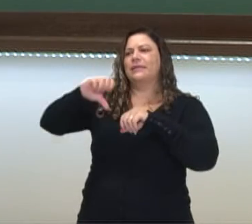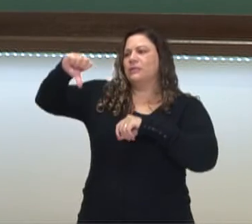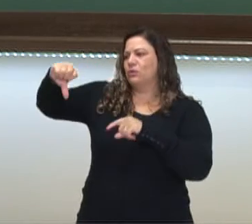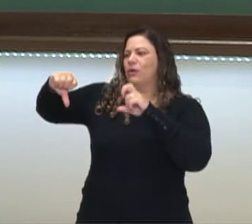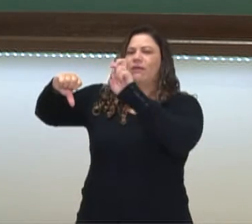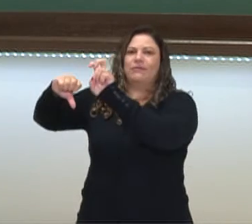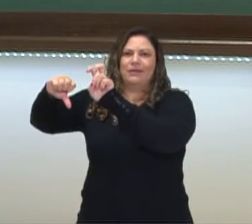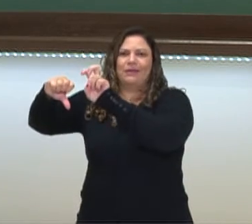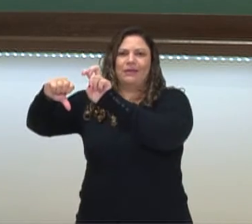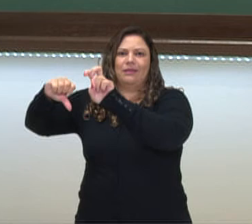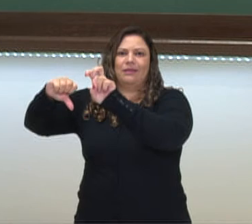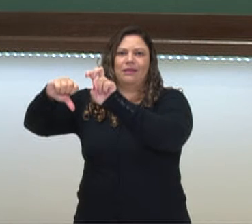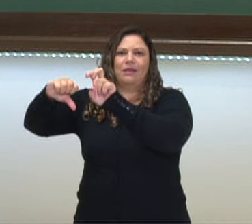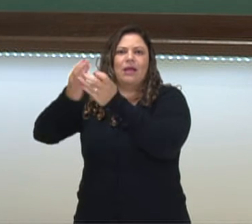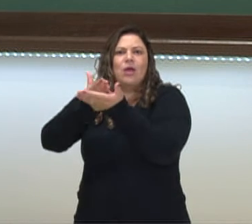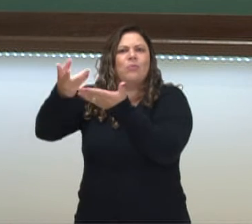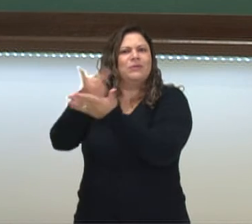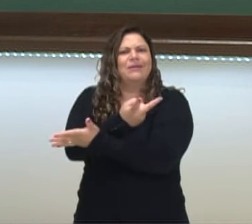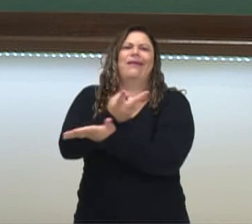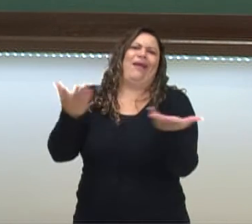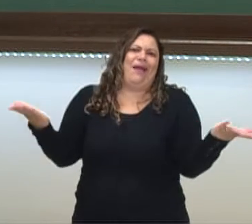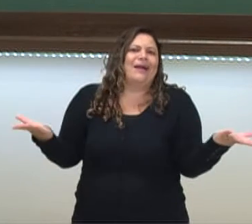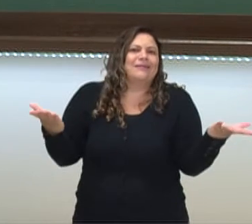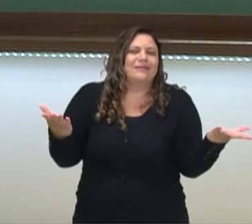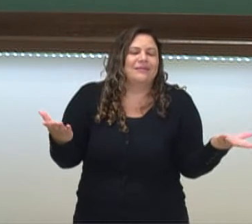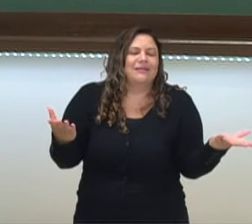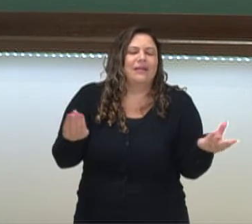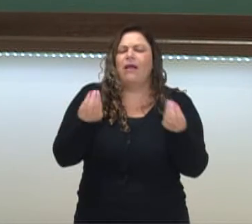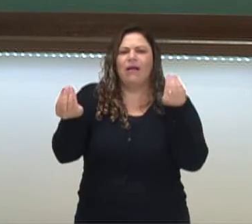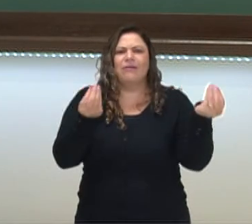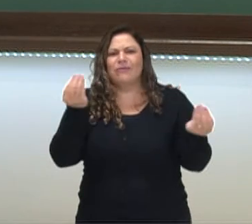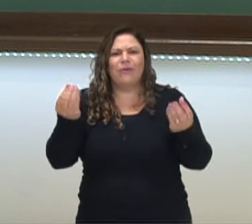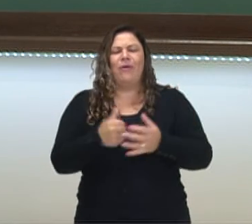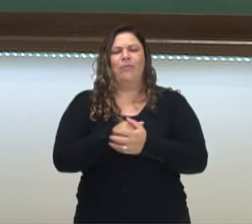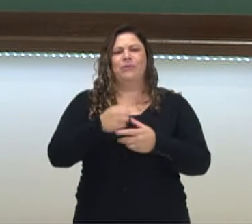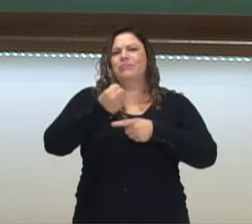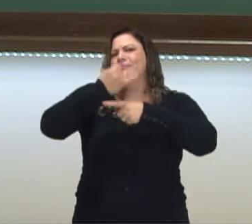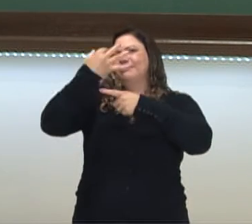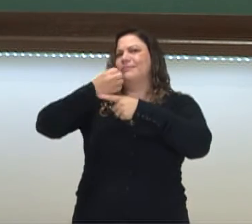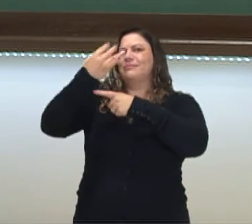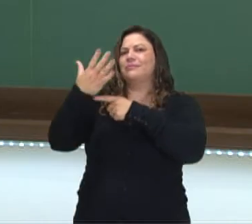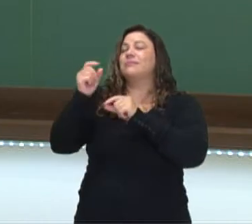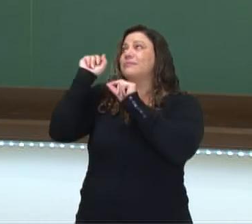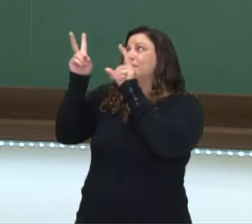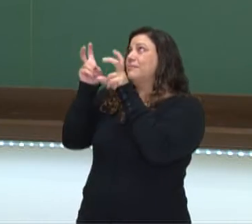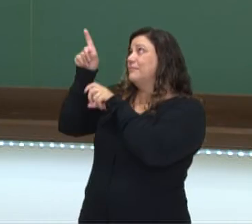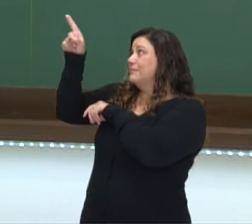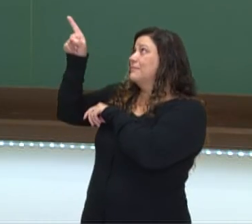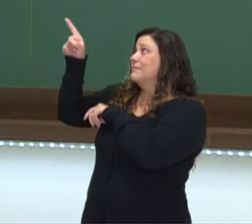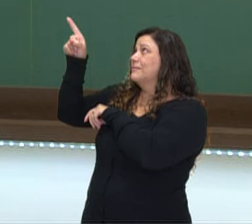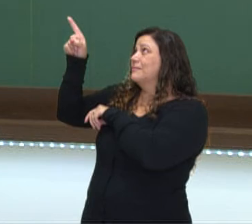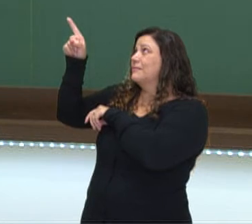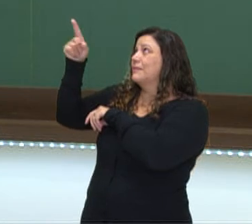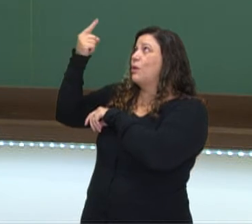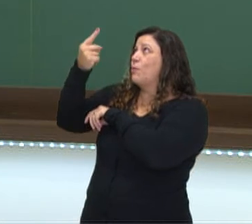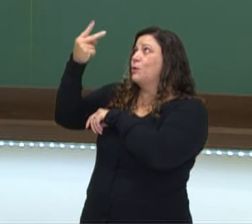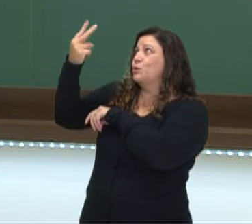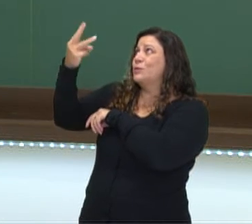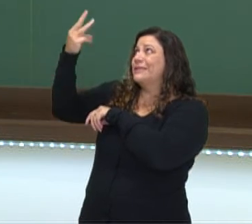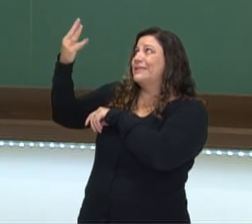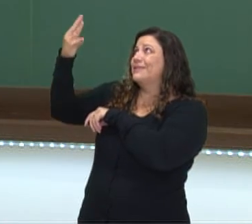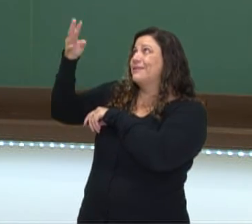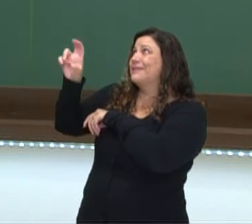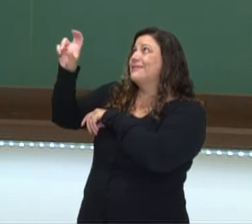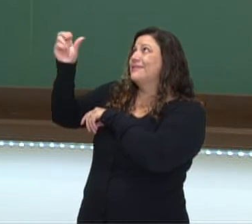errado. Porque olha só, como a propriedade de potência pode nos ajudar? Eu tenho 1, 2, 3, 4,